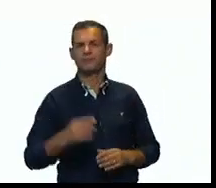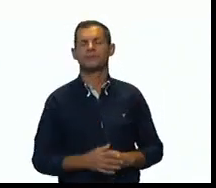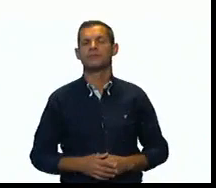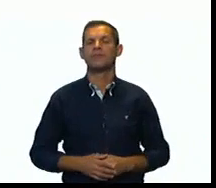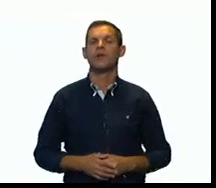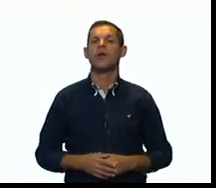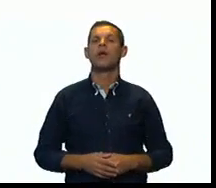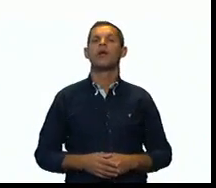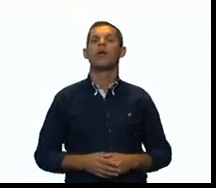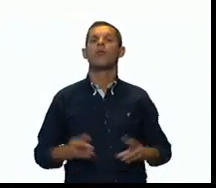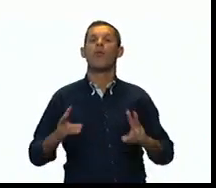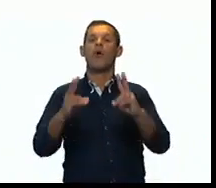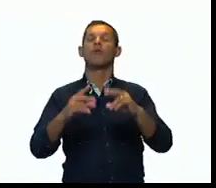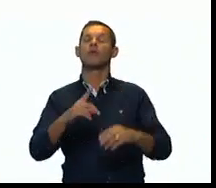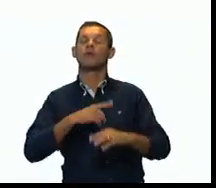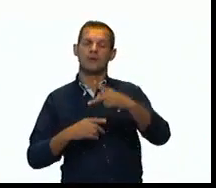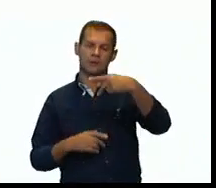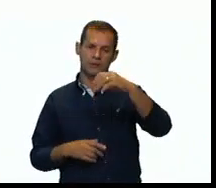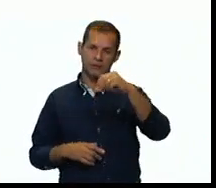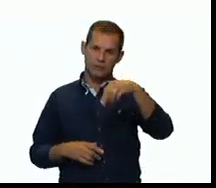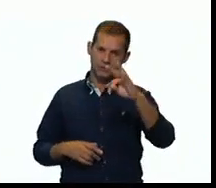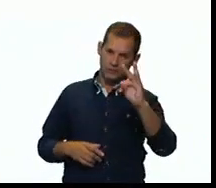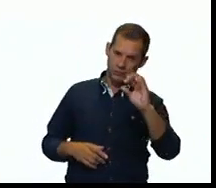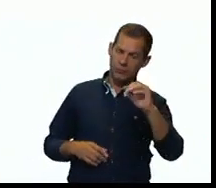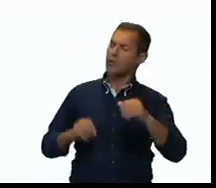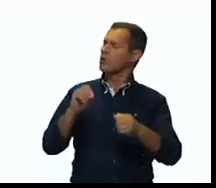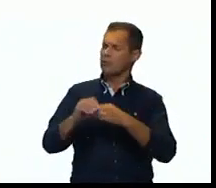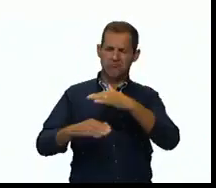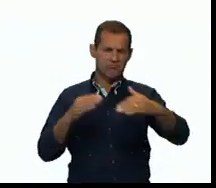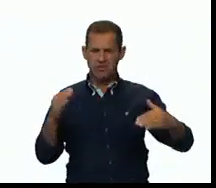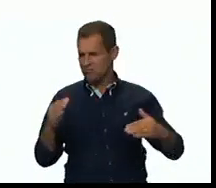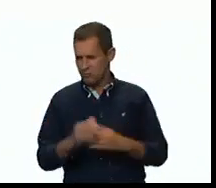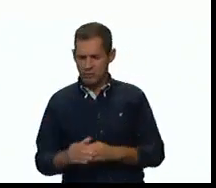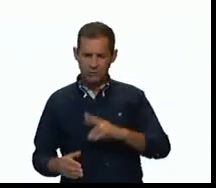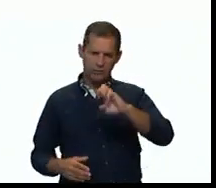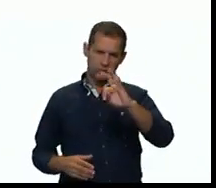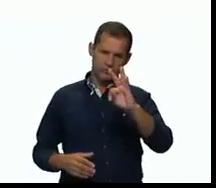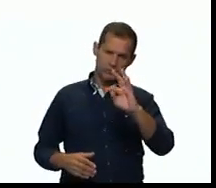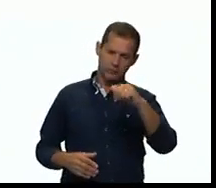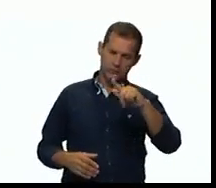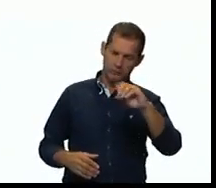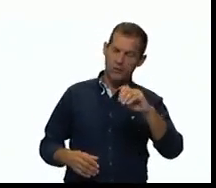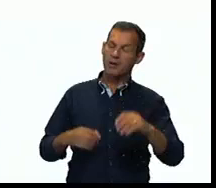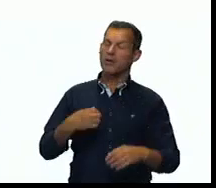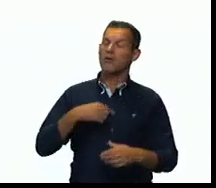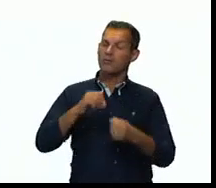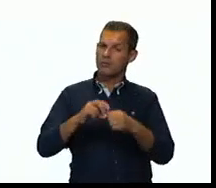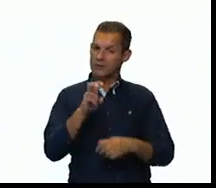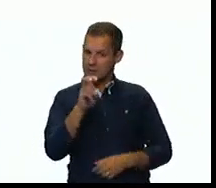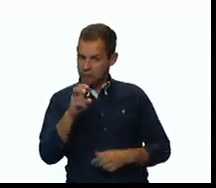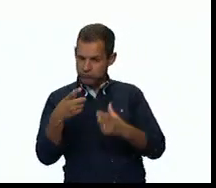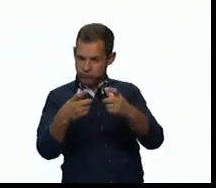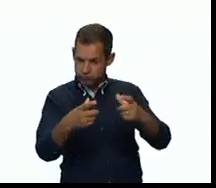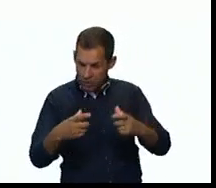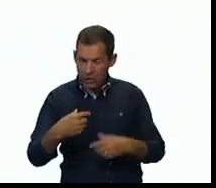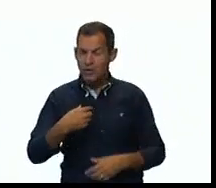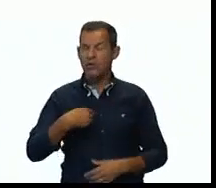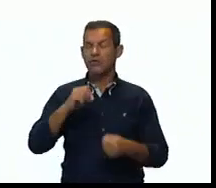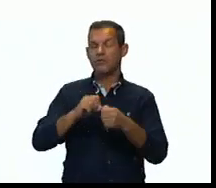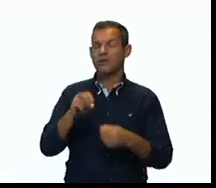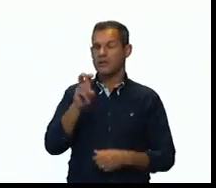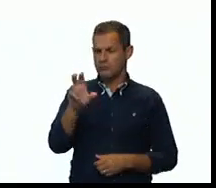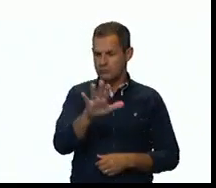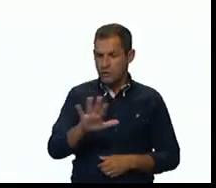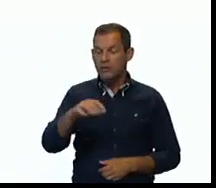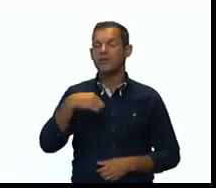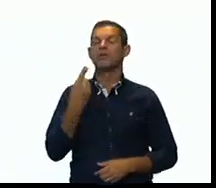altura, quanto que é esse ponto. E faço isso para todos os retângulos. Então, eu vou fazer 5 áreas. Depois que eu fizer essas 5